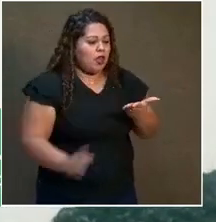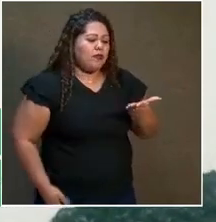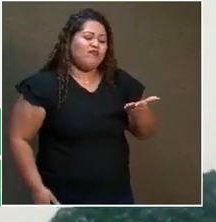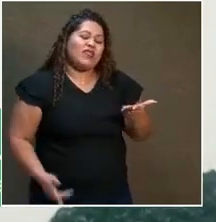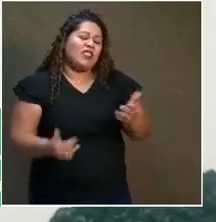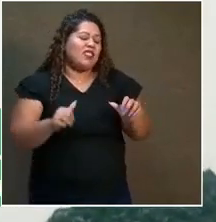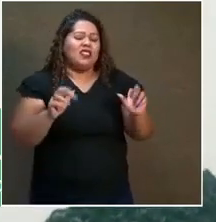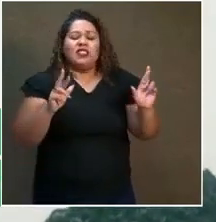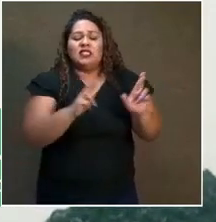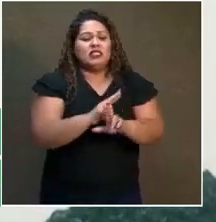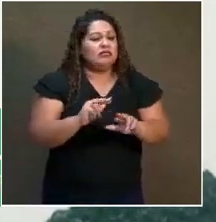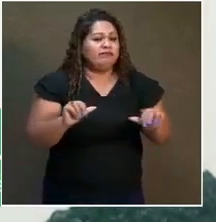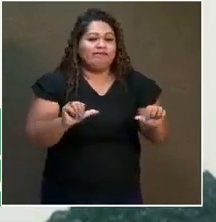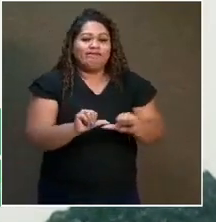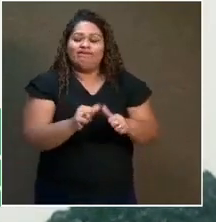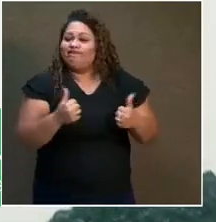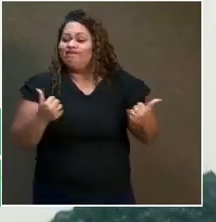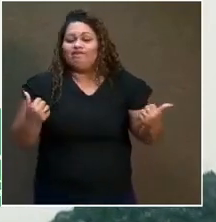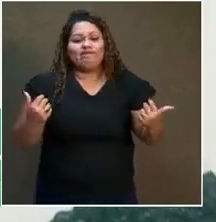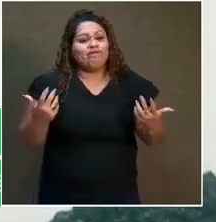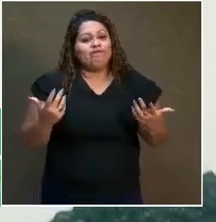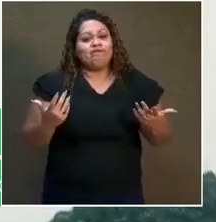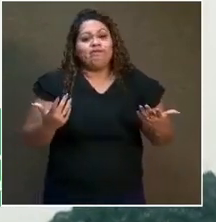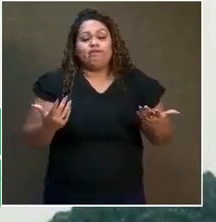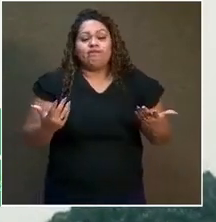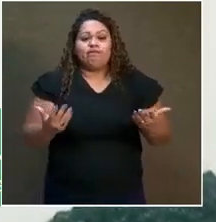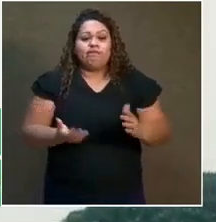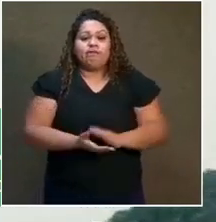vai durar. Baixa, só vai baixando lá.